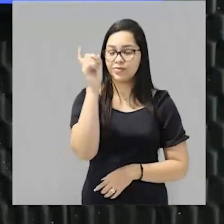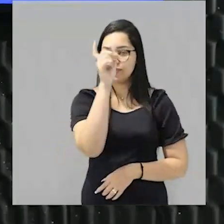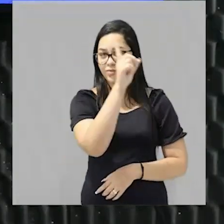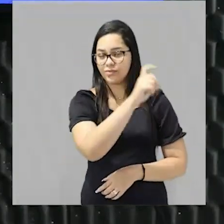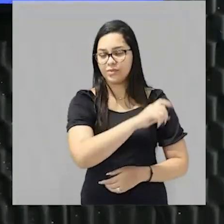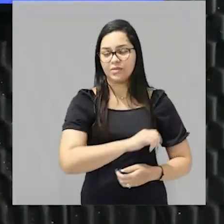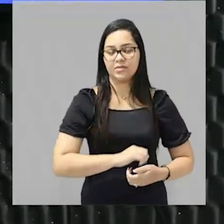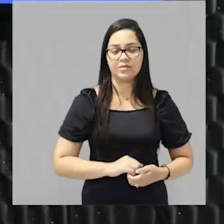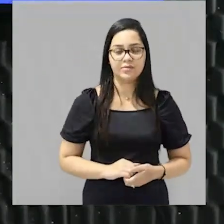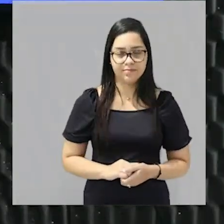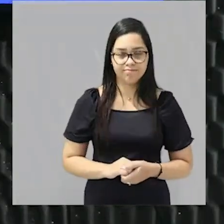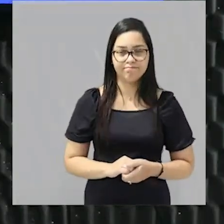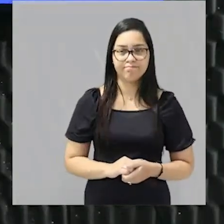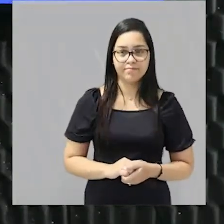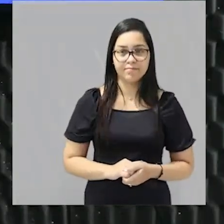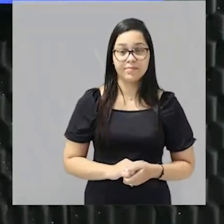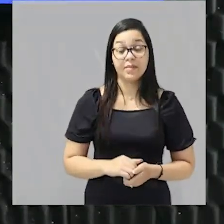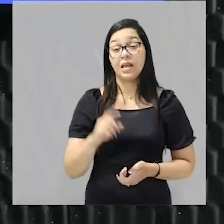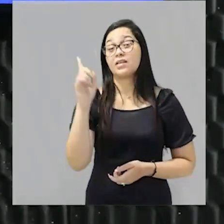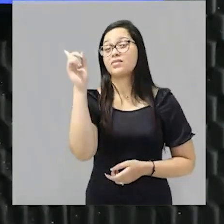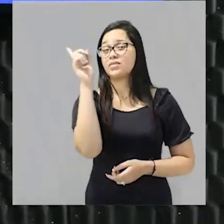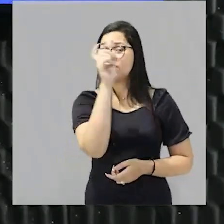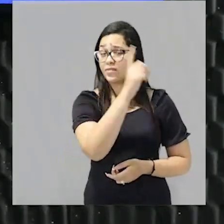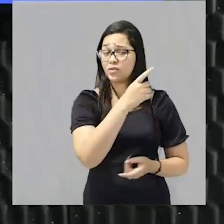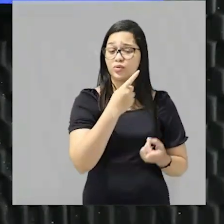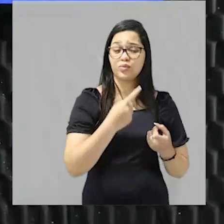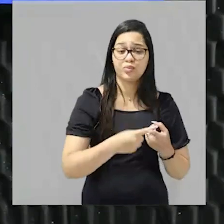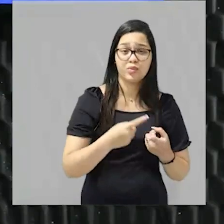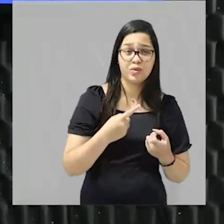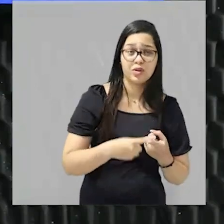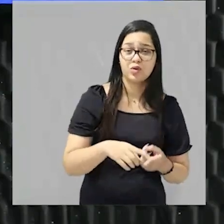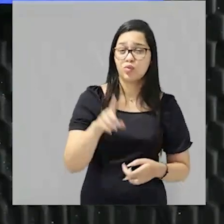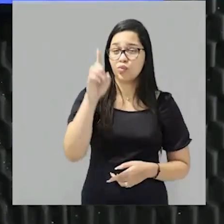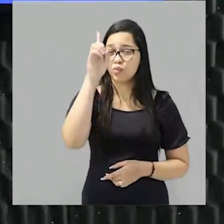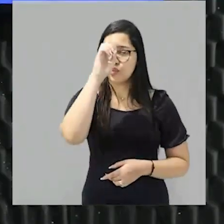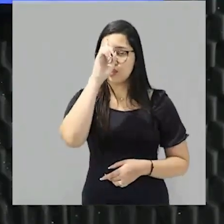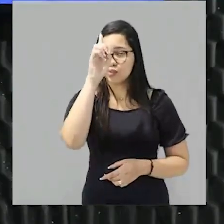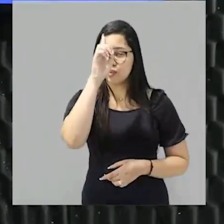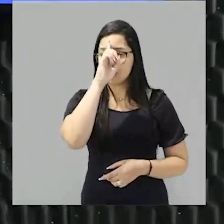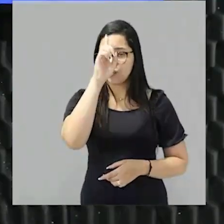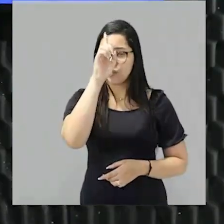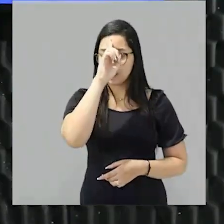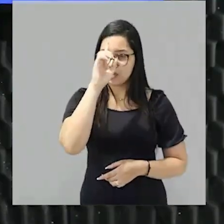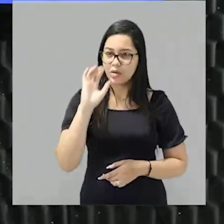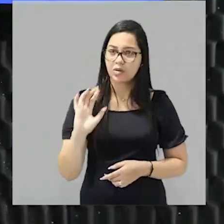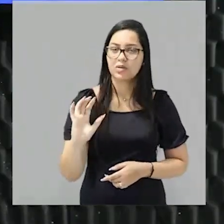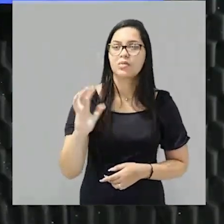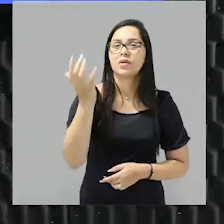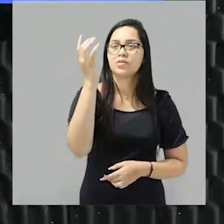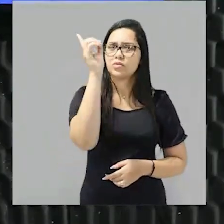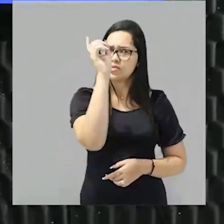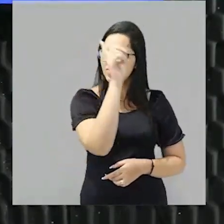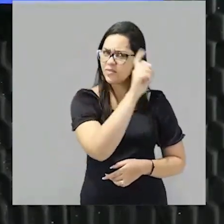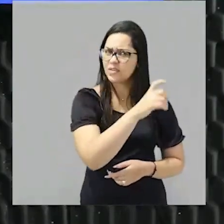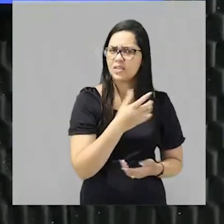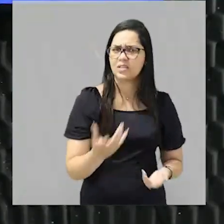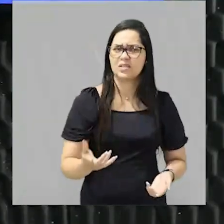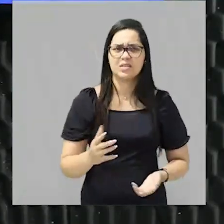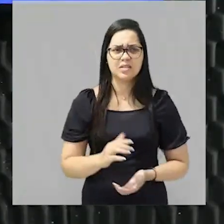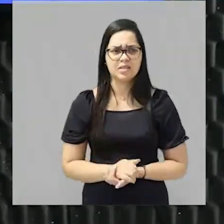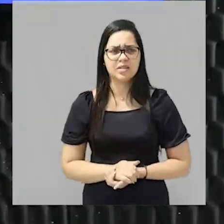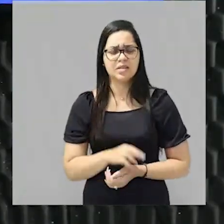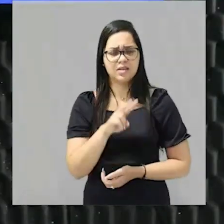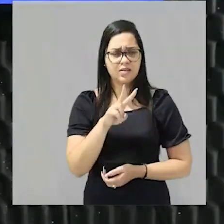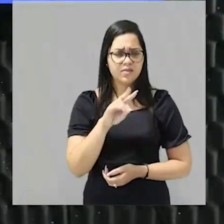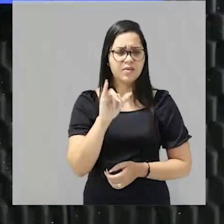difícil. É difícil porque lidamos todos os dias com situações difíceis, entendeu? Aí o cara